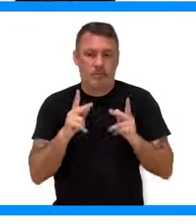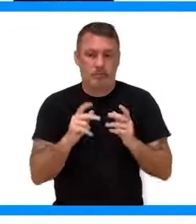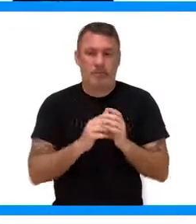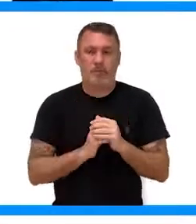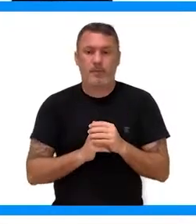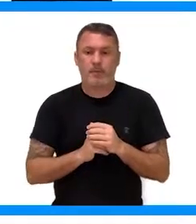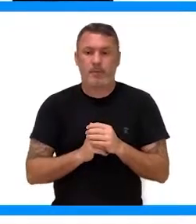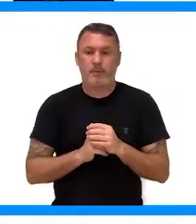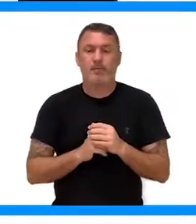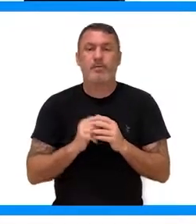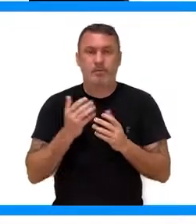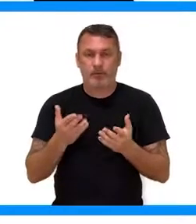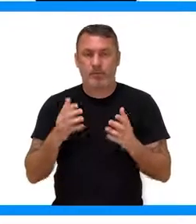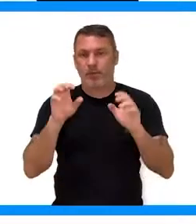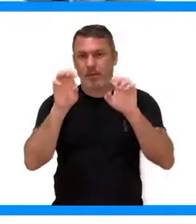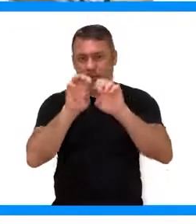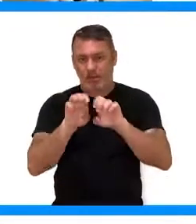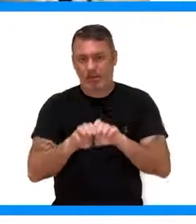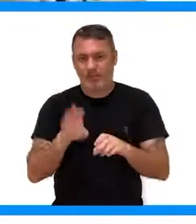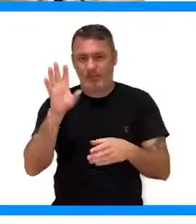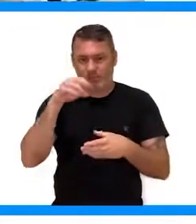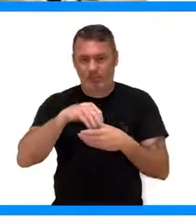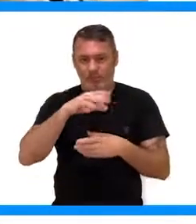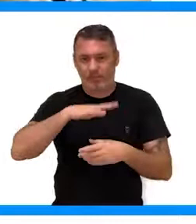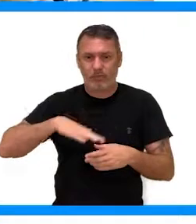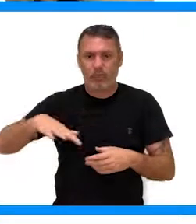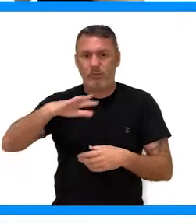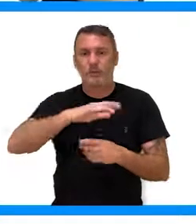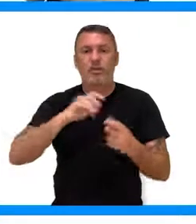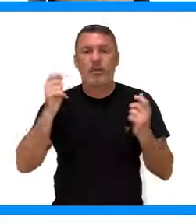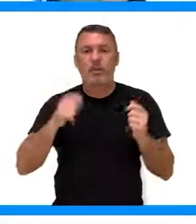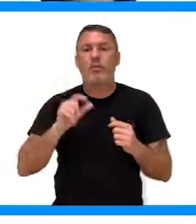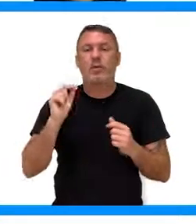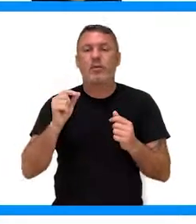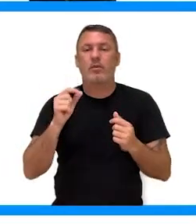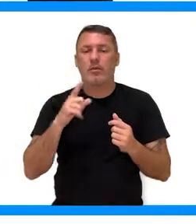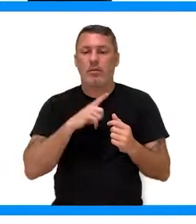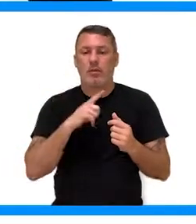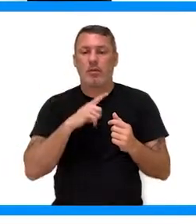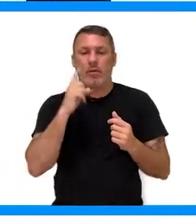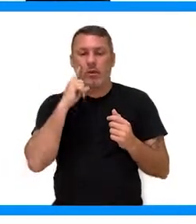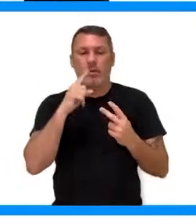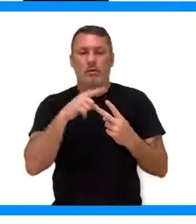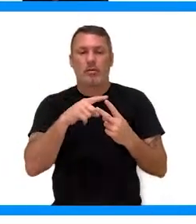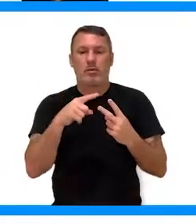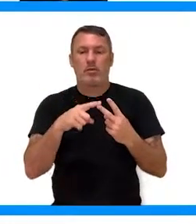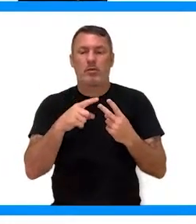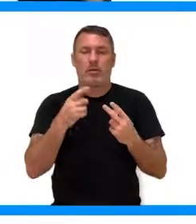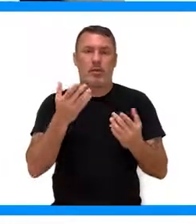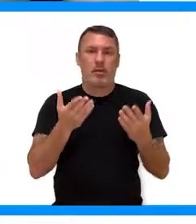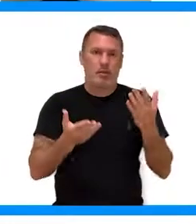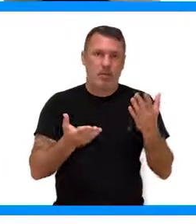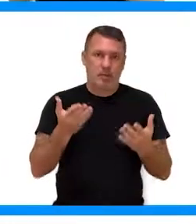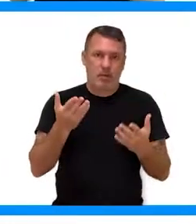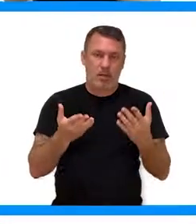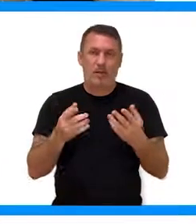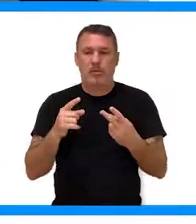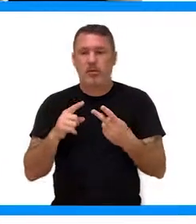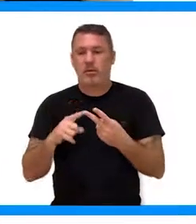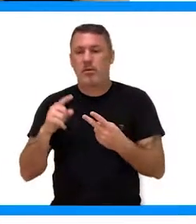ao INCRA. Tudo bem? Essa estrutura, meus lindos, ela pode ser equilibrada